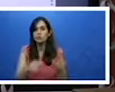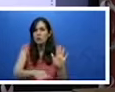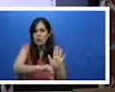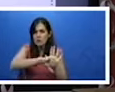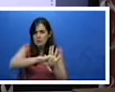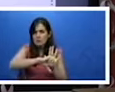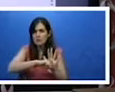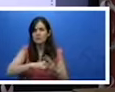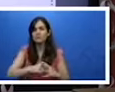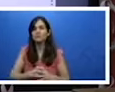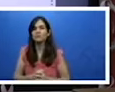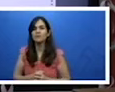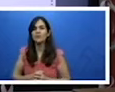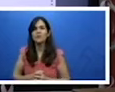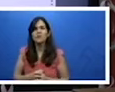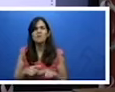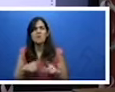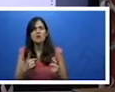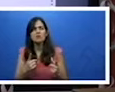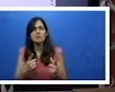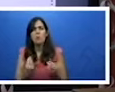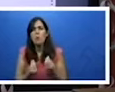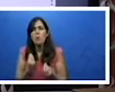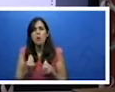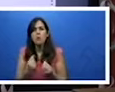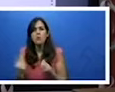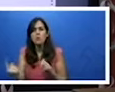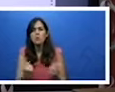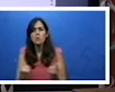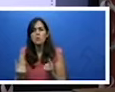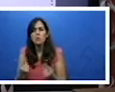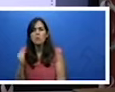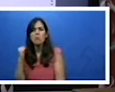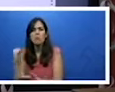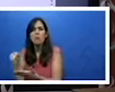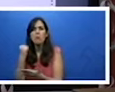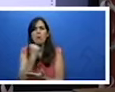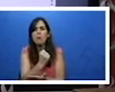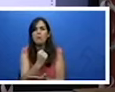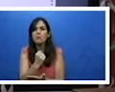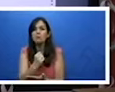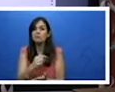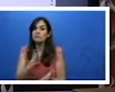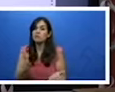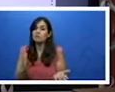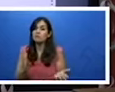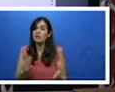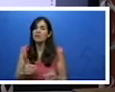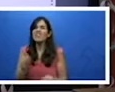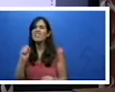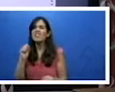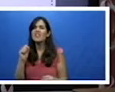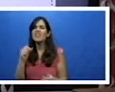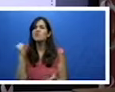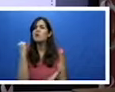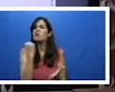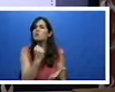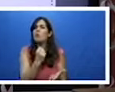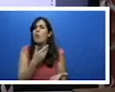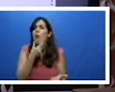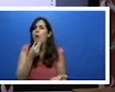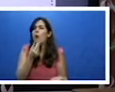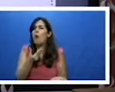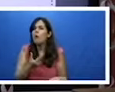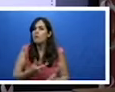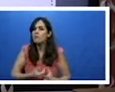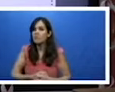matado Dibinho se nunca negou ter matado Aurélio? Mas se não foi ele, quem matou o malandro? E como